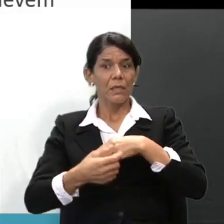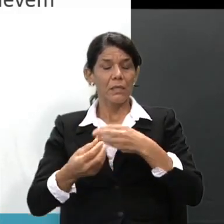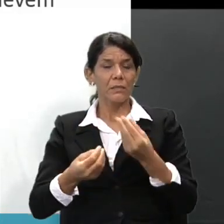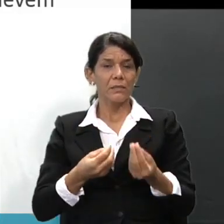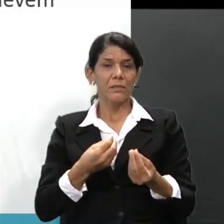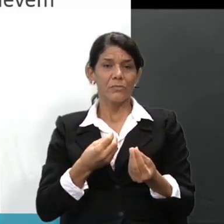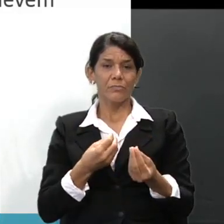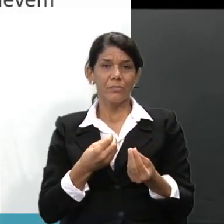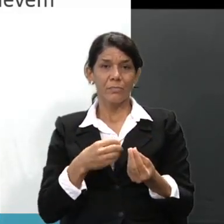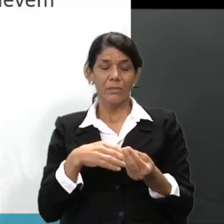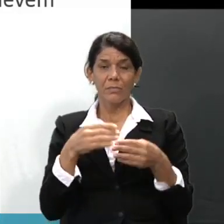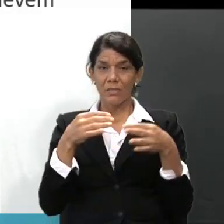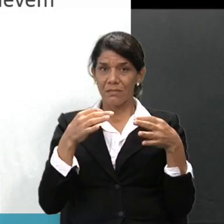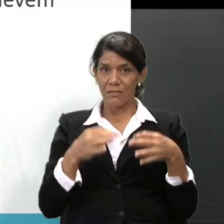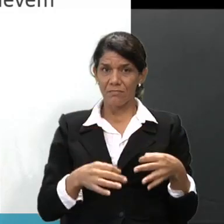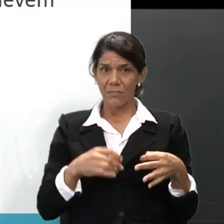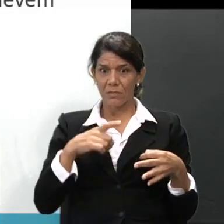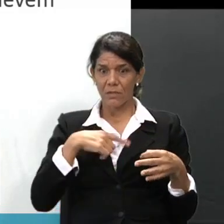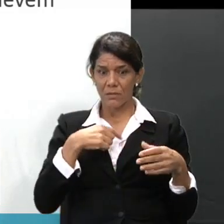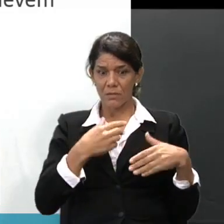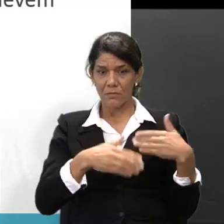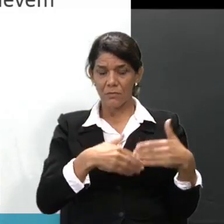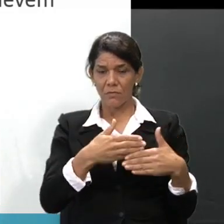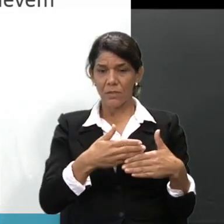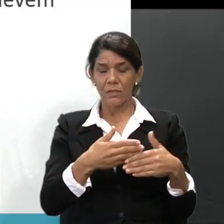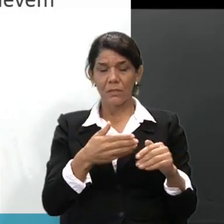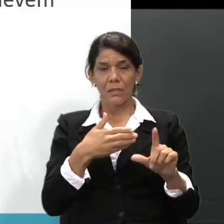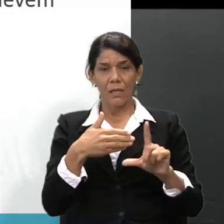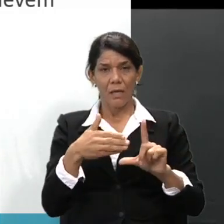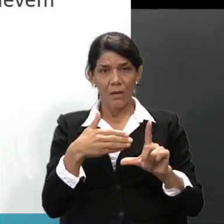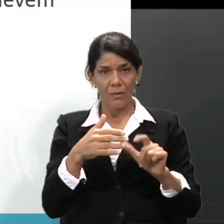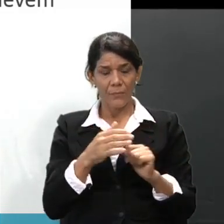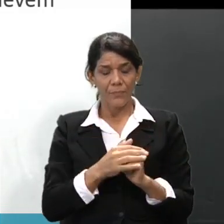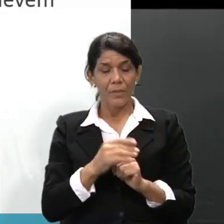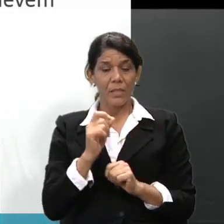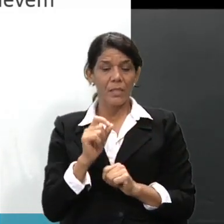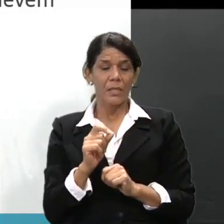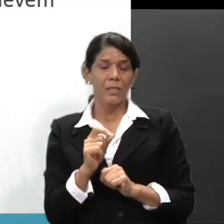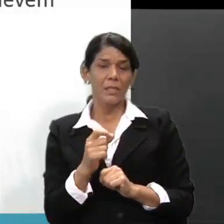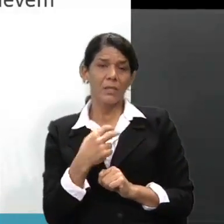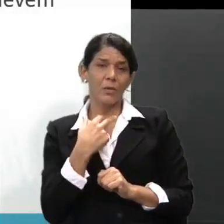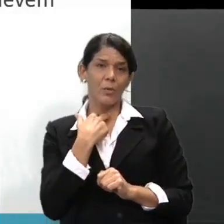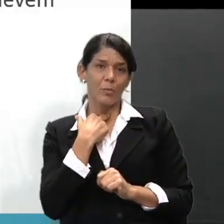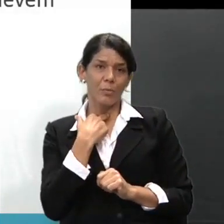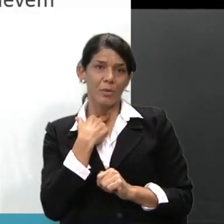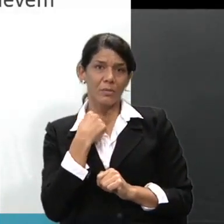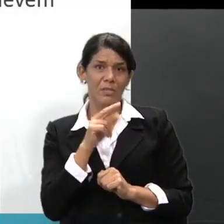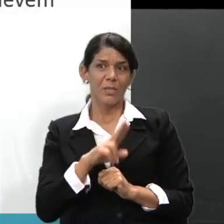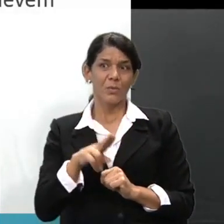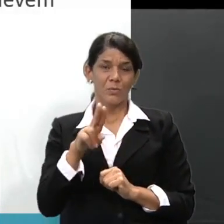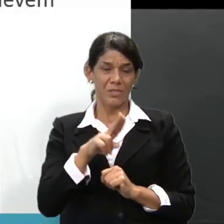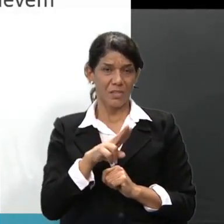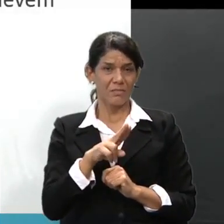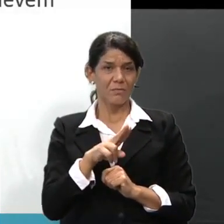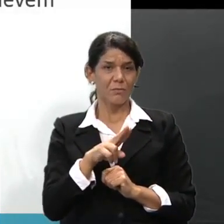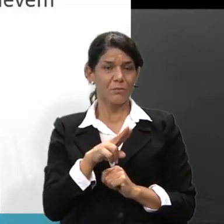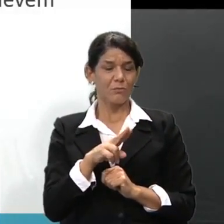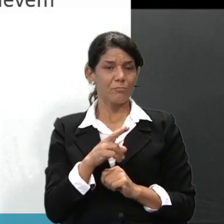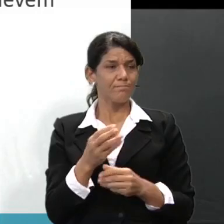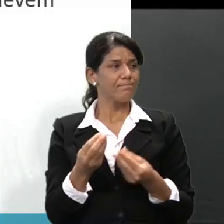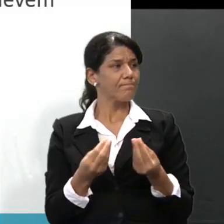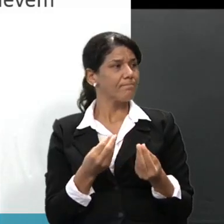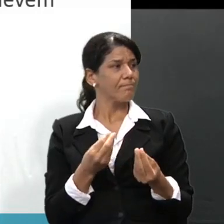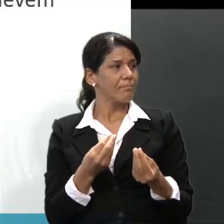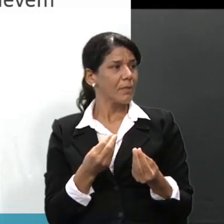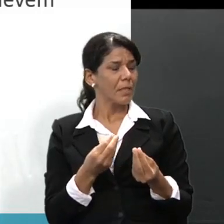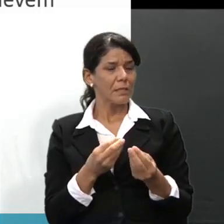são bem mais certos, tá? Que a gente vai desenvolver na teleaula, e que não devem ser utilizadas